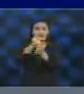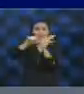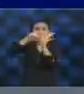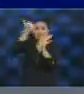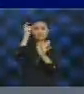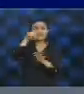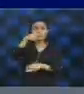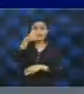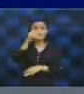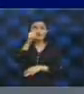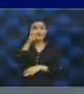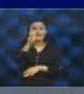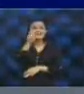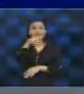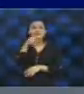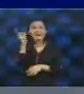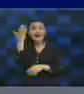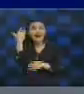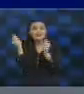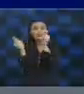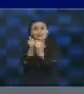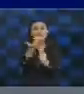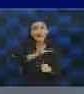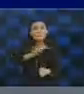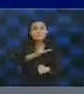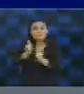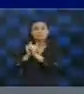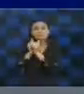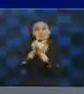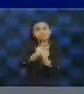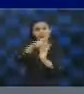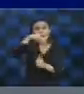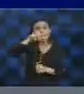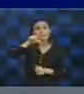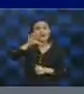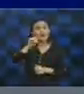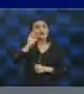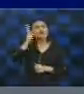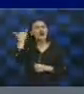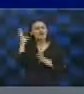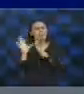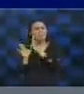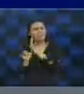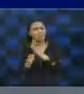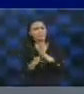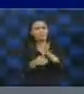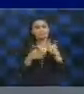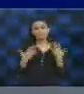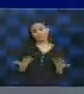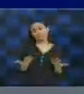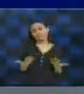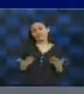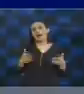era aliado do Melo, você andava para um lado e para o outro com ele, quando toda essa roubalheira acontecia. Agora, Arthur,